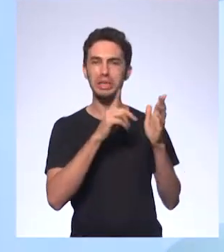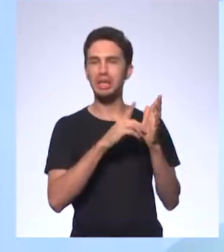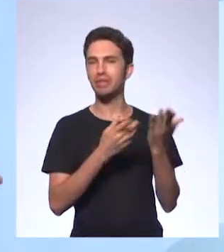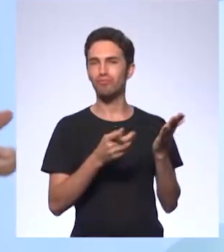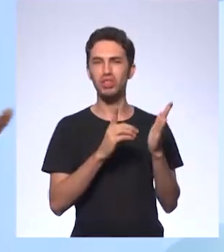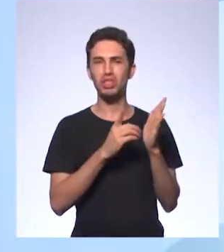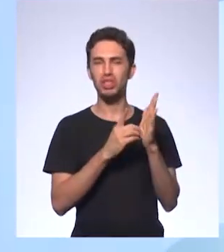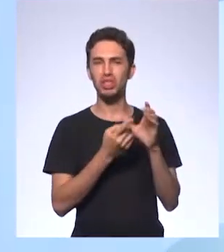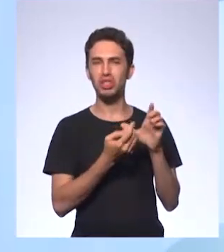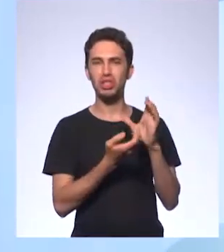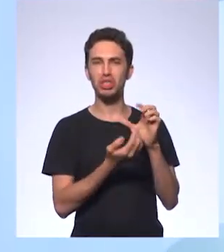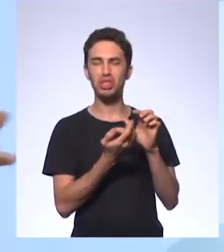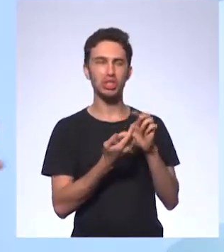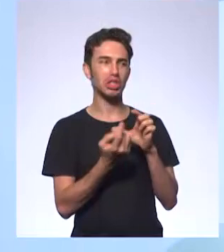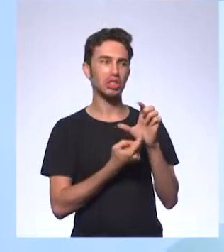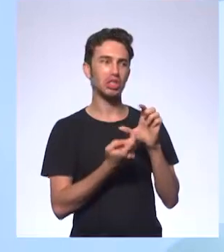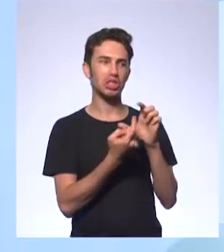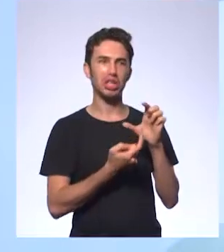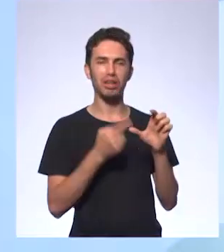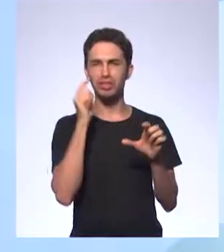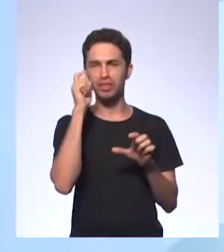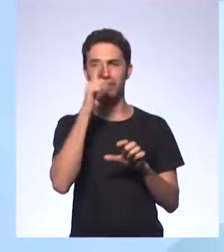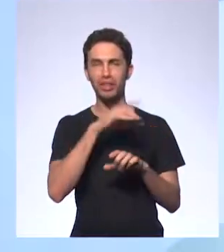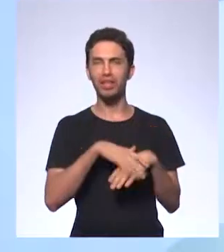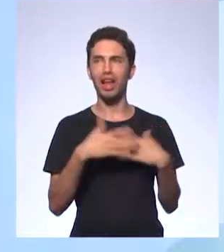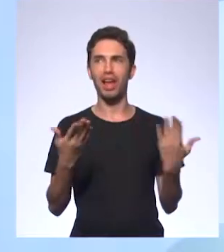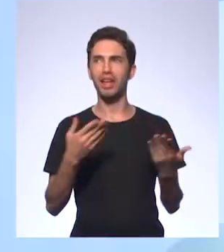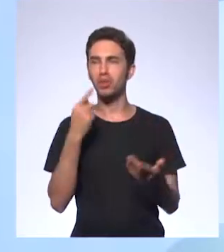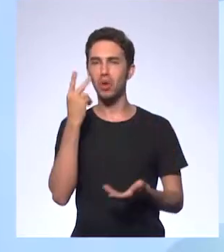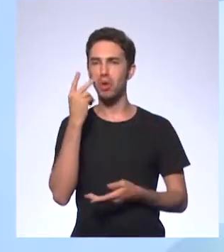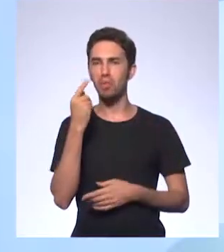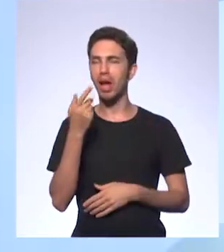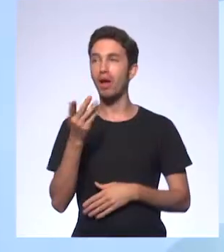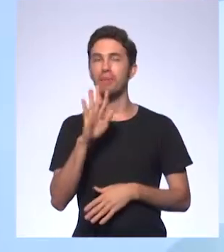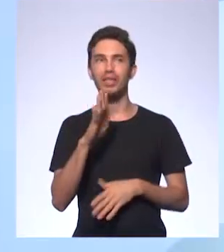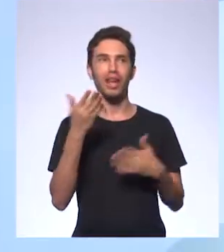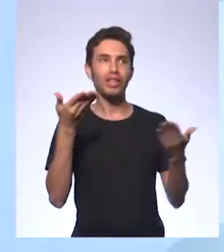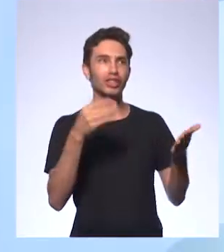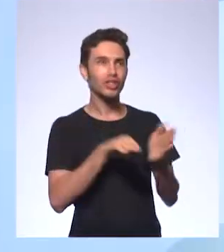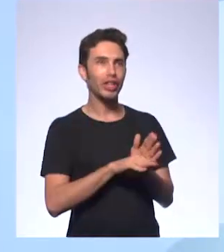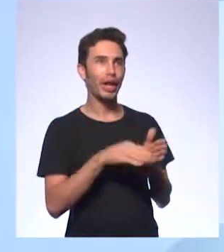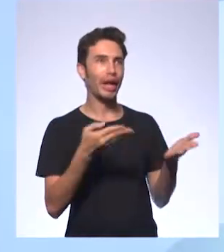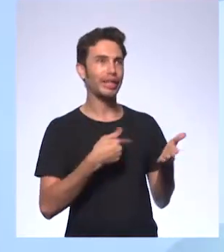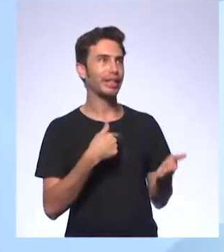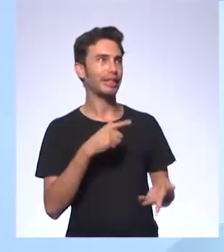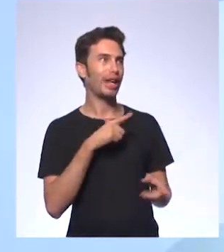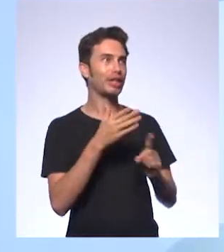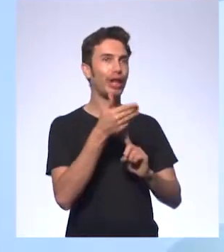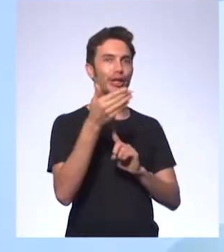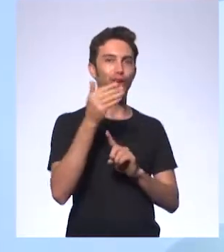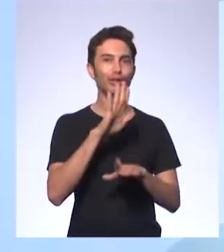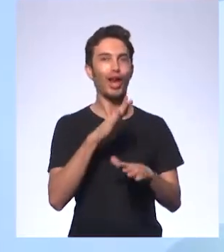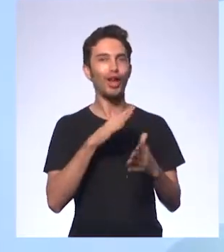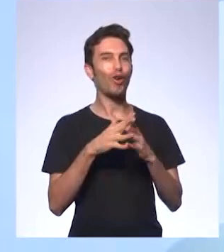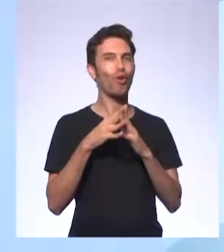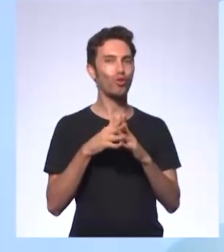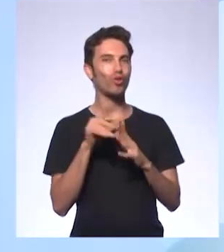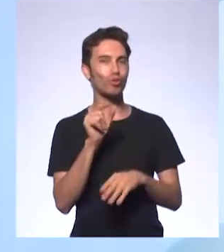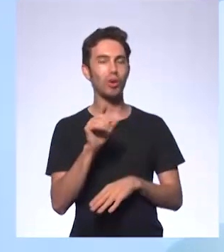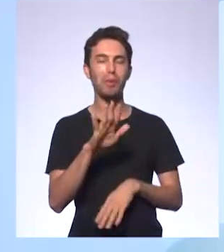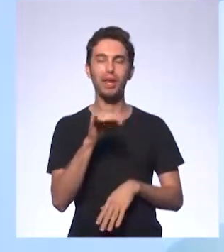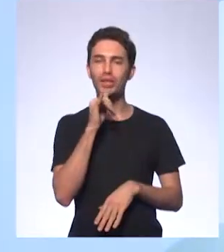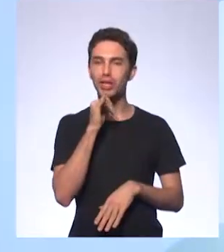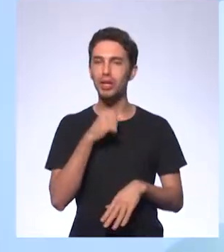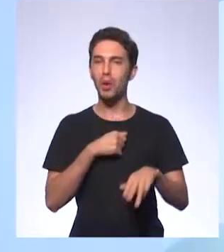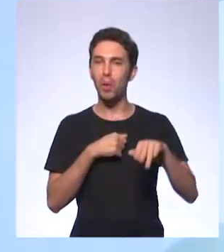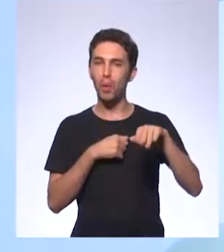lousa digital, né? Sabe como é que é a nossa realidade em sala de aula, giz e lousa. Quando você vê ali a tecnologia, você se atrapalha um pouco. Mas quando o Matheus falou para mim